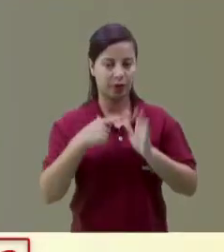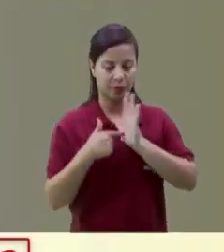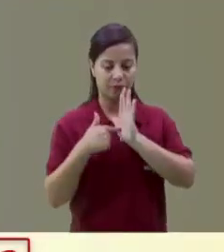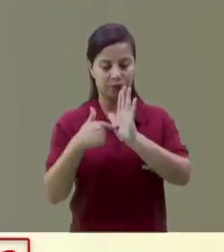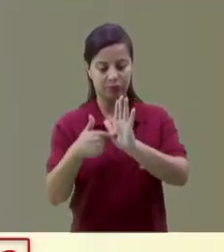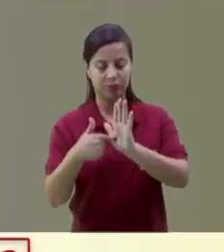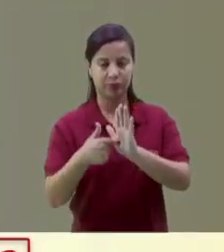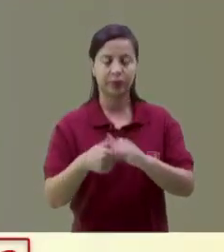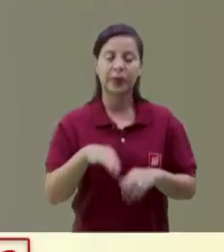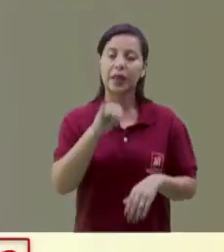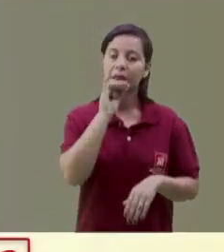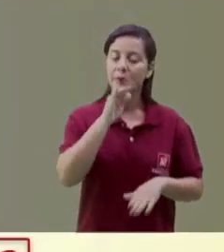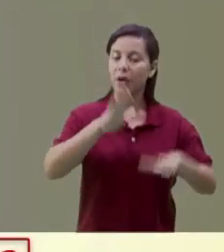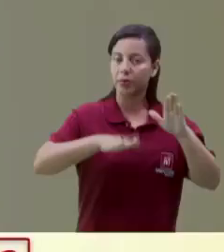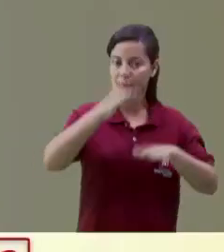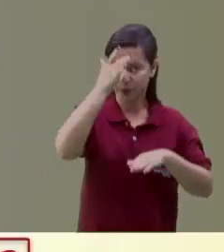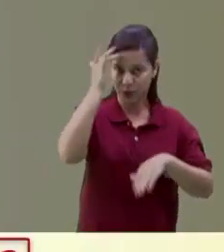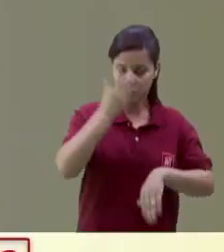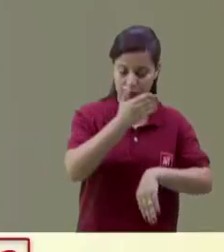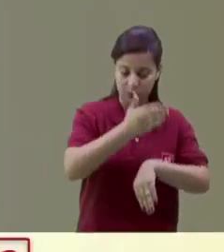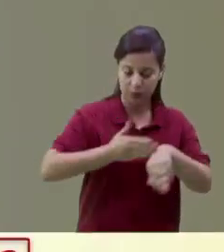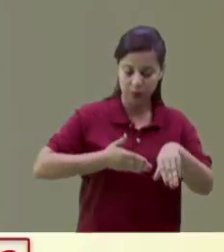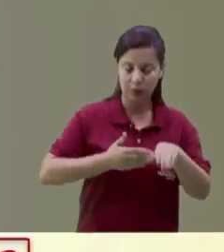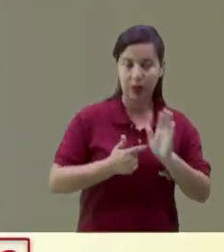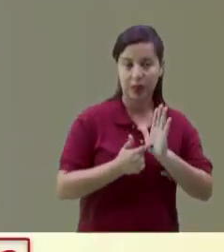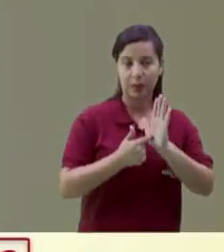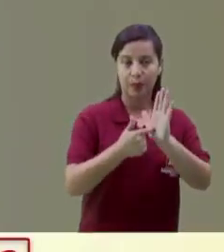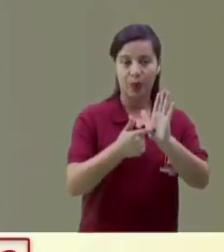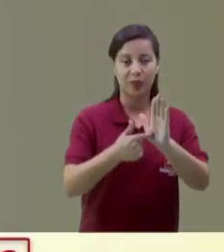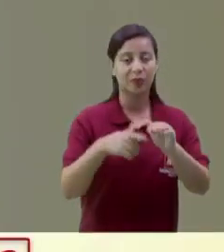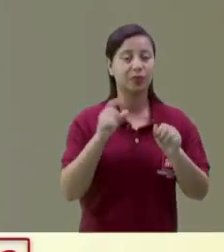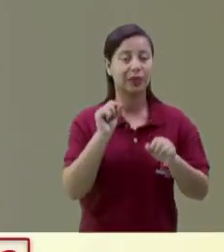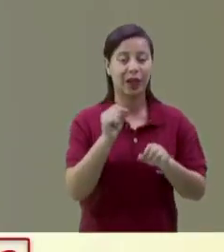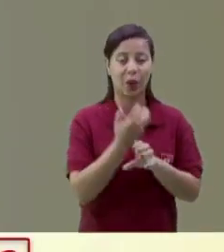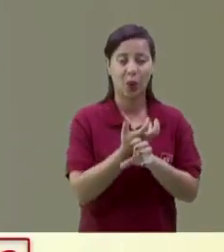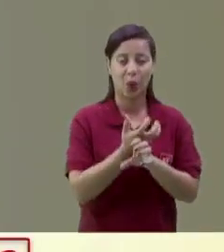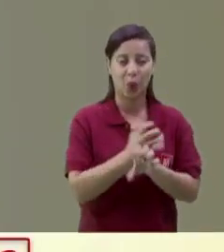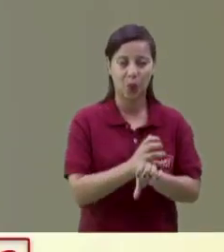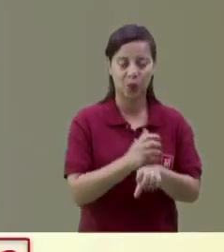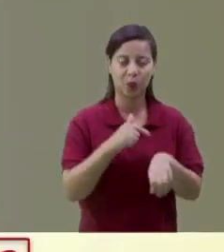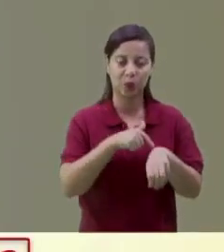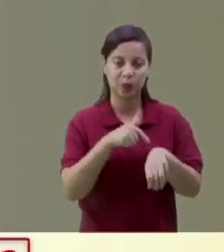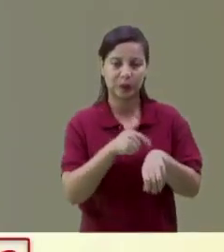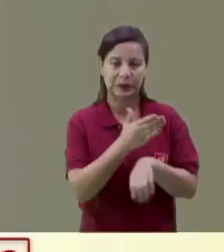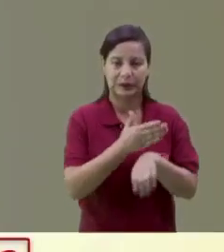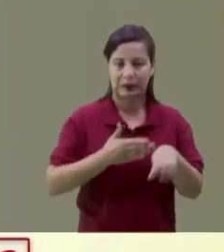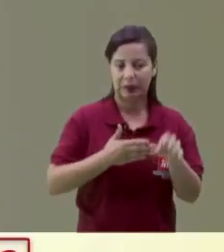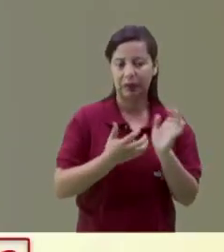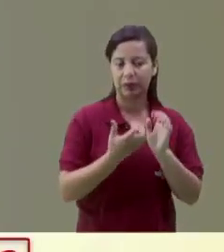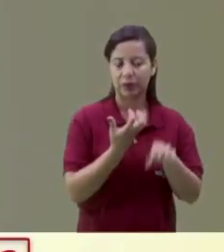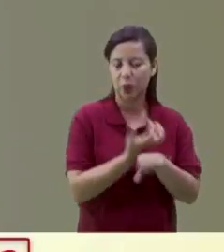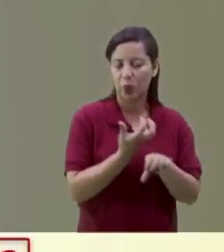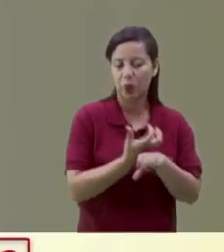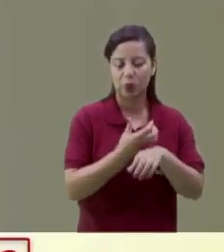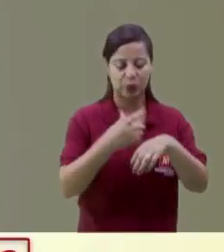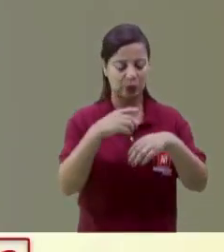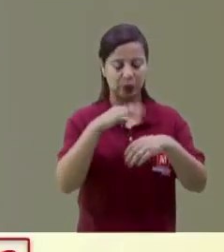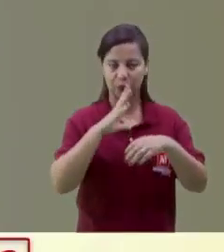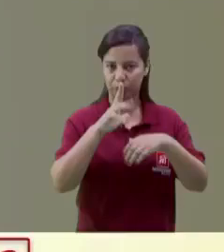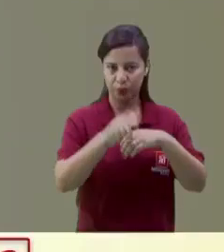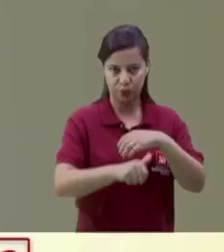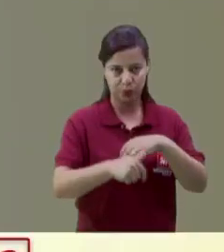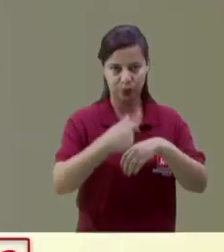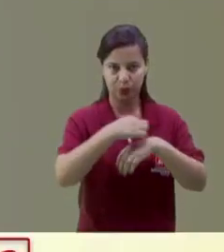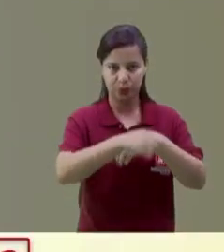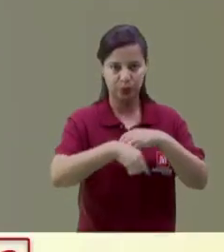tenho a presença aí de ossos, consigo visualizar ossos, tecidos, a